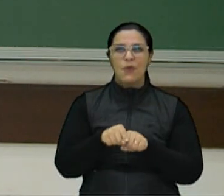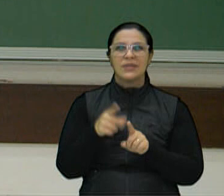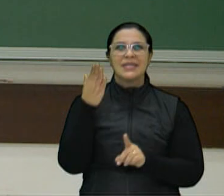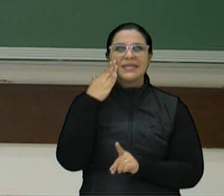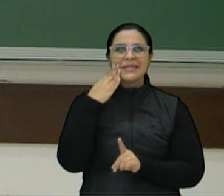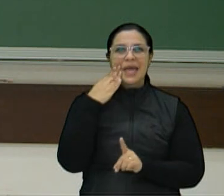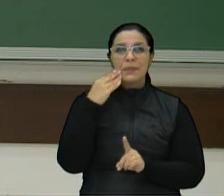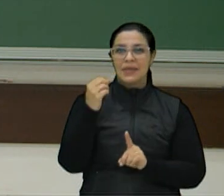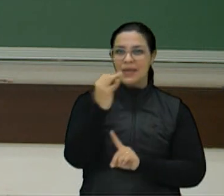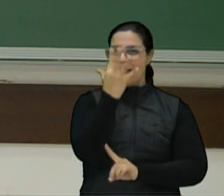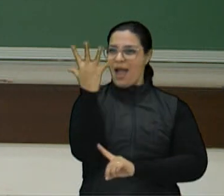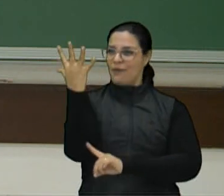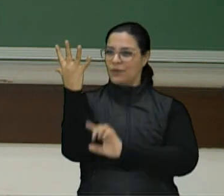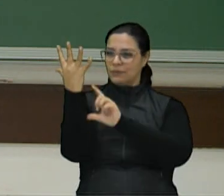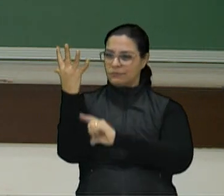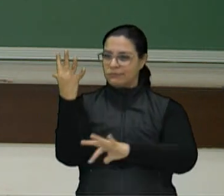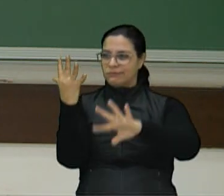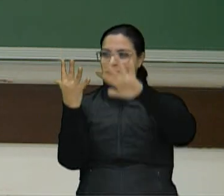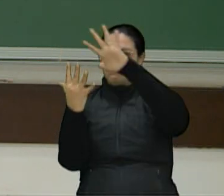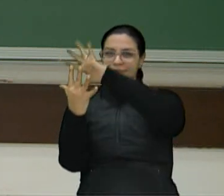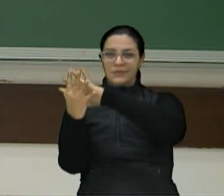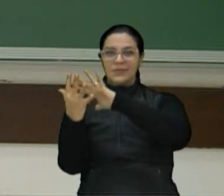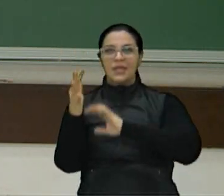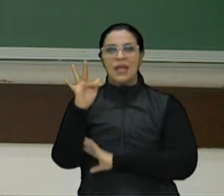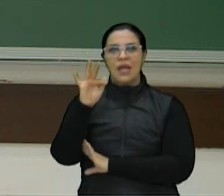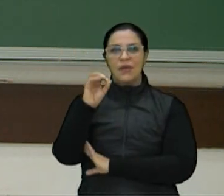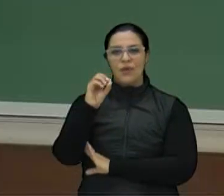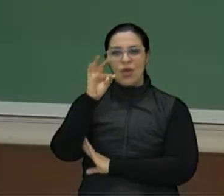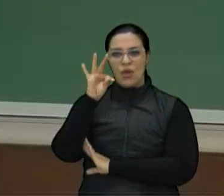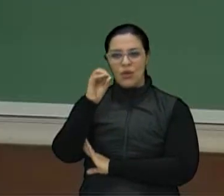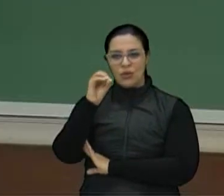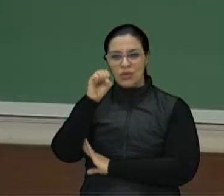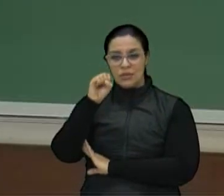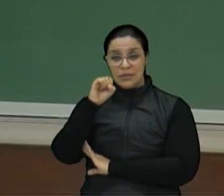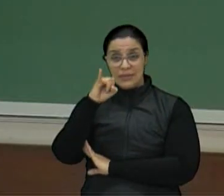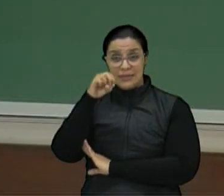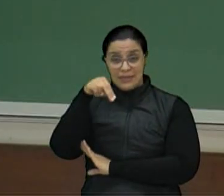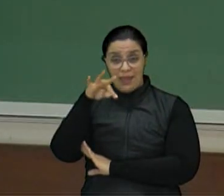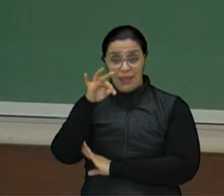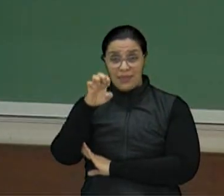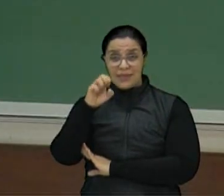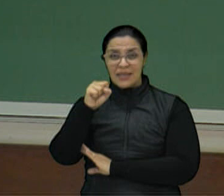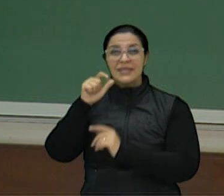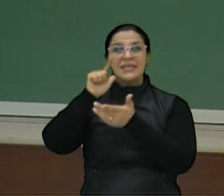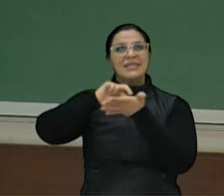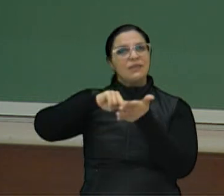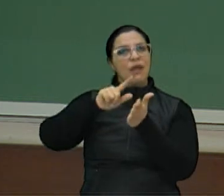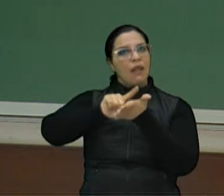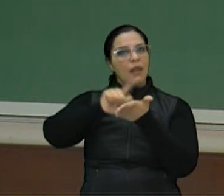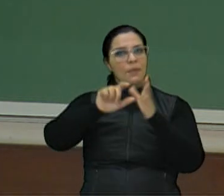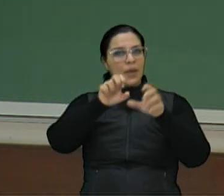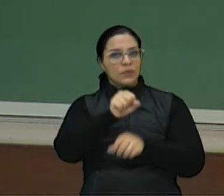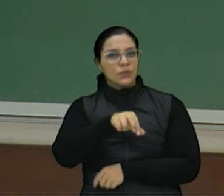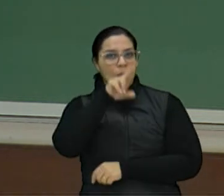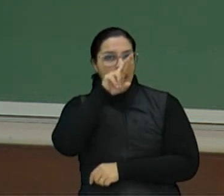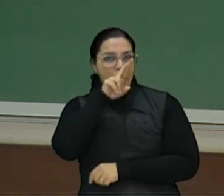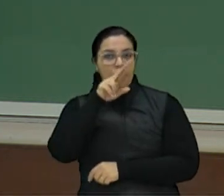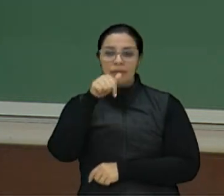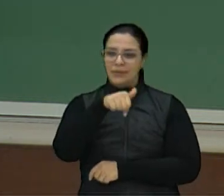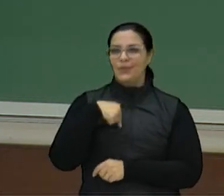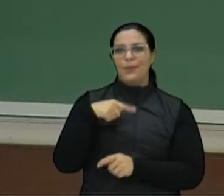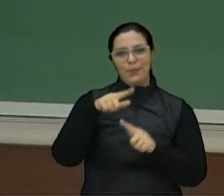é um exemplo de resposta que você pode construir. E isso é um argumento que você tem para dizer sobre